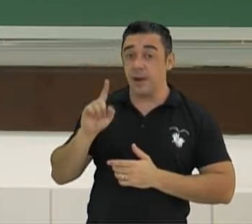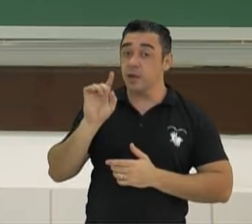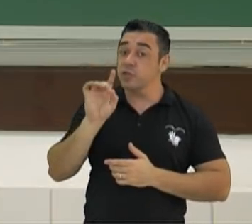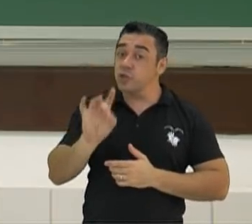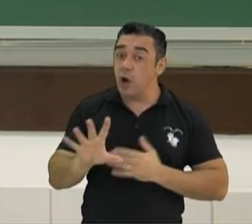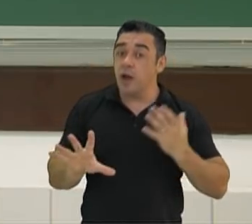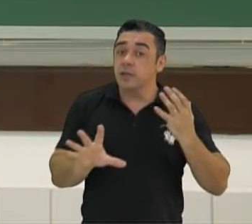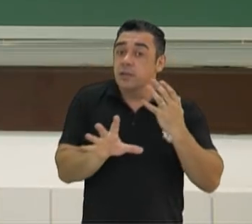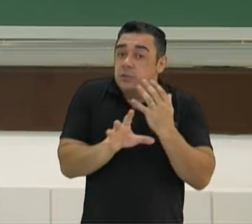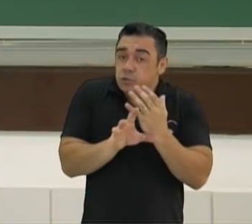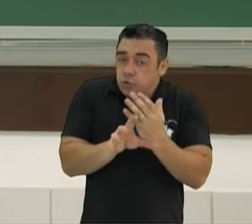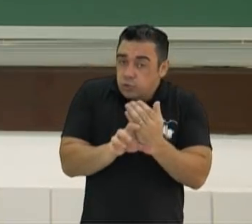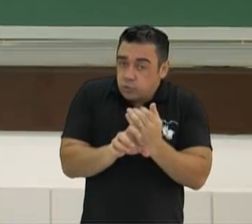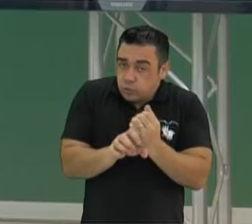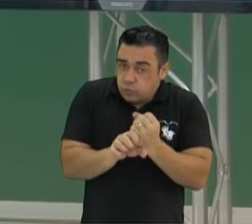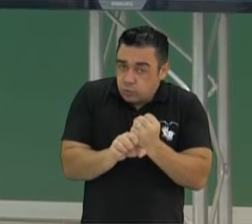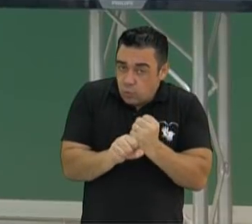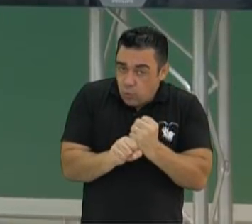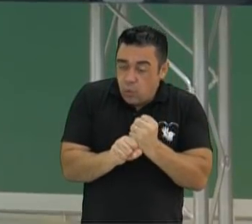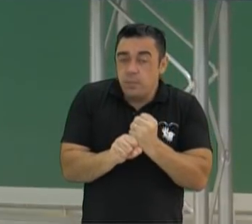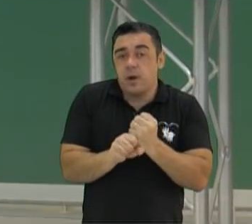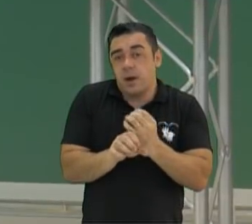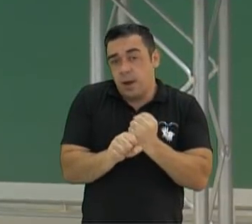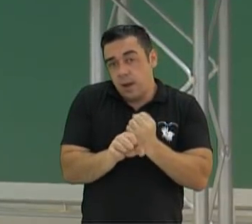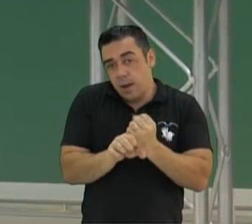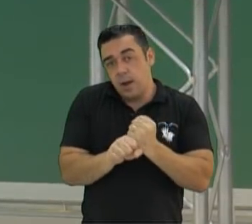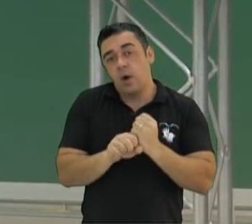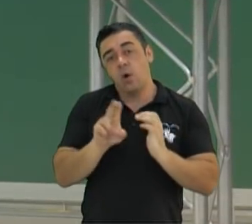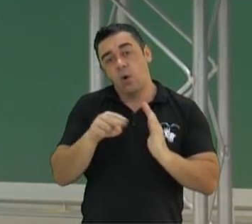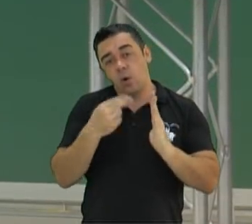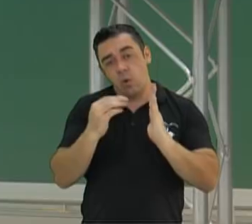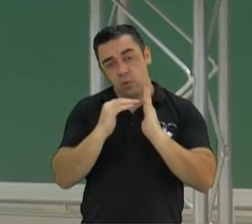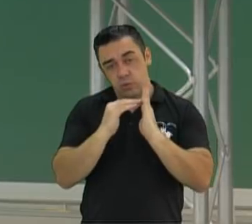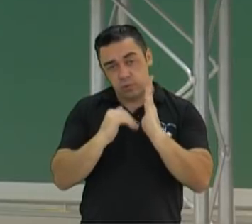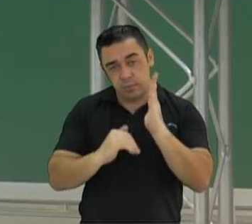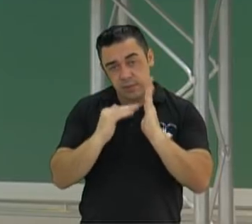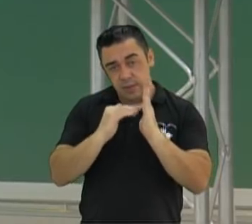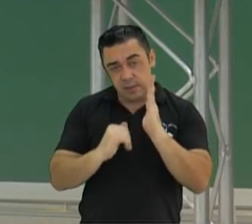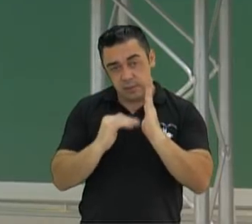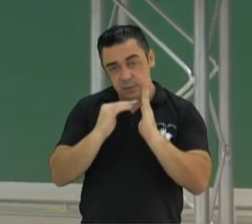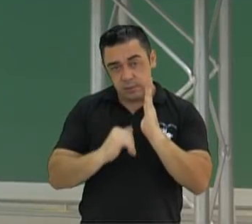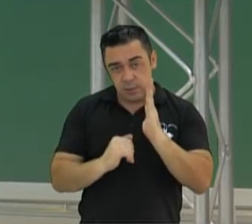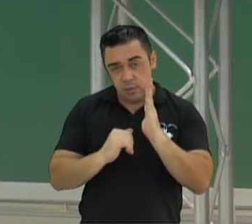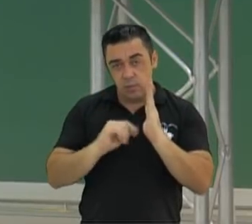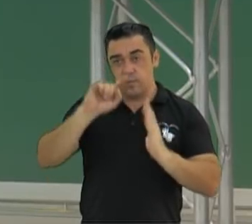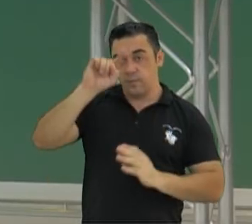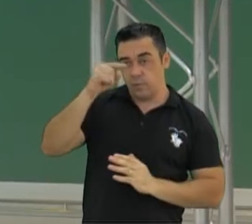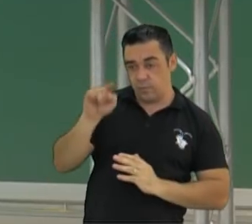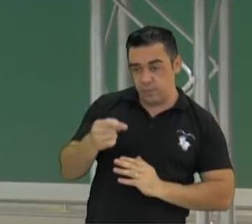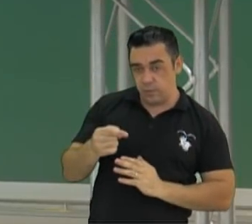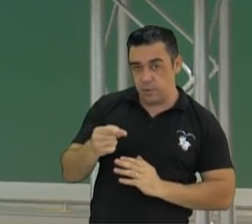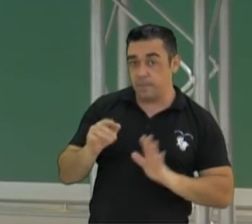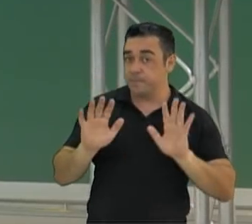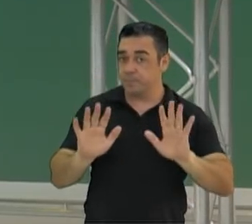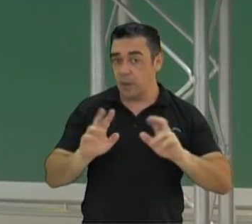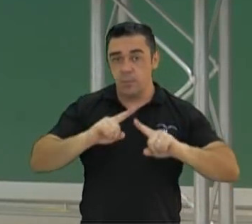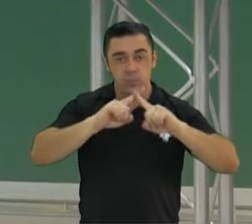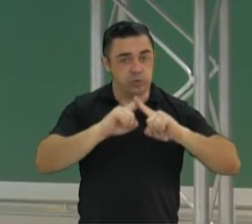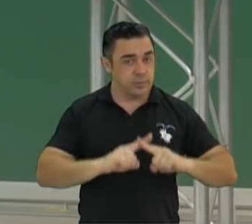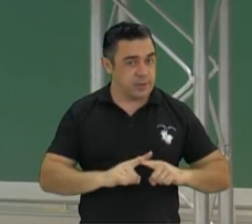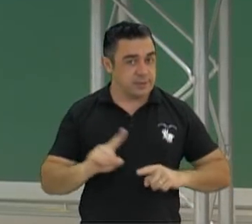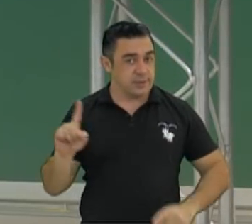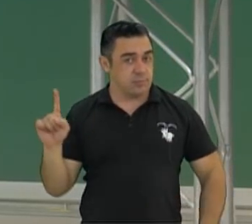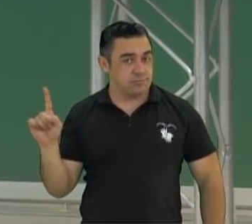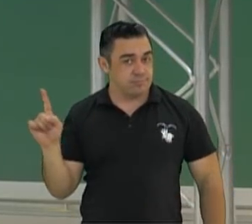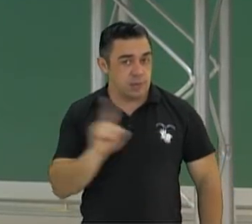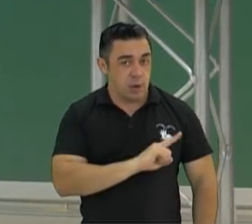é somente na adição e subtração de números decimais. Na multiplicação, não,